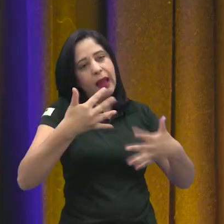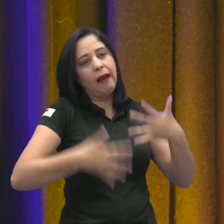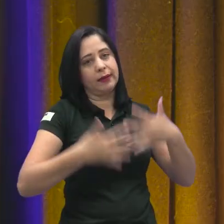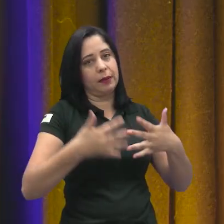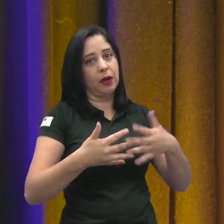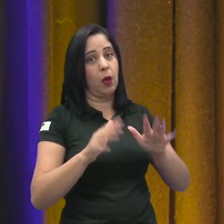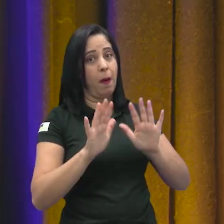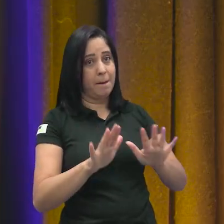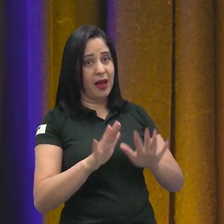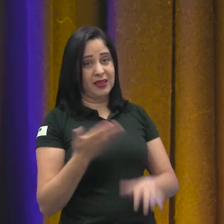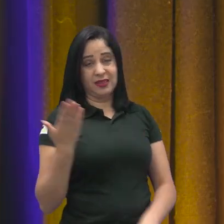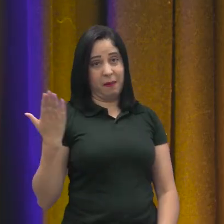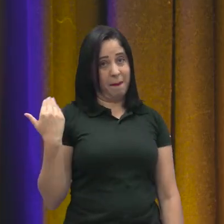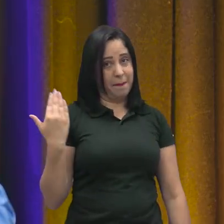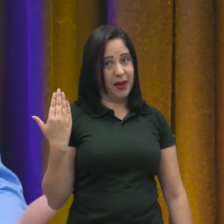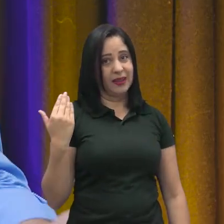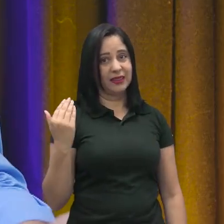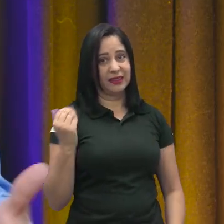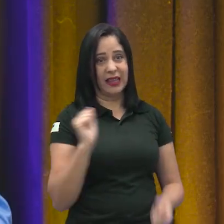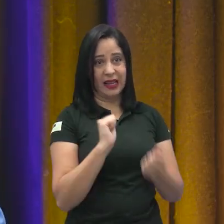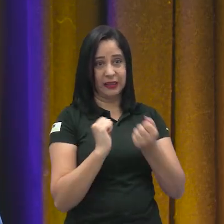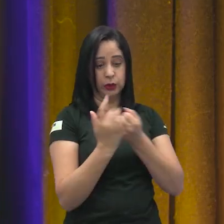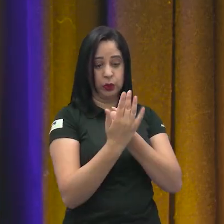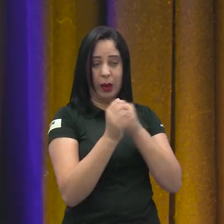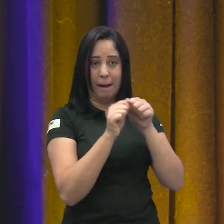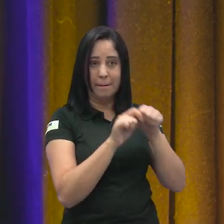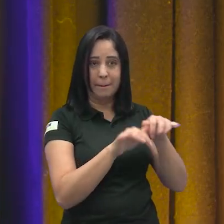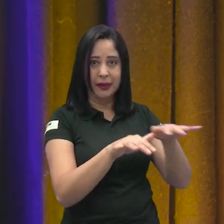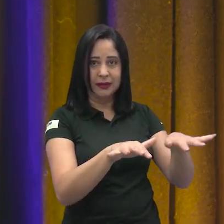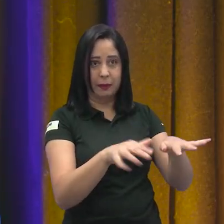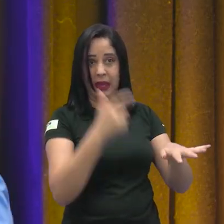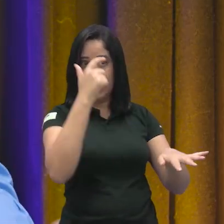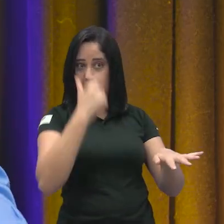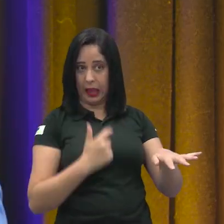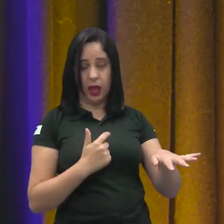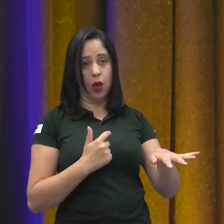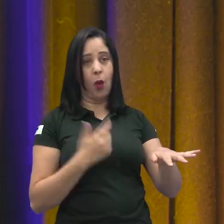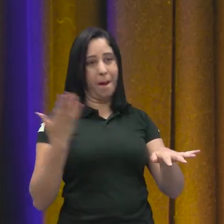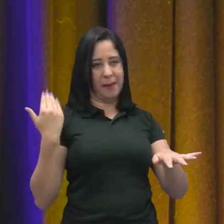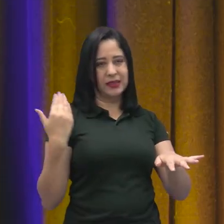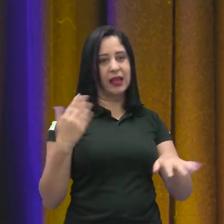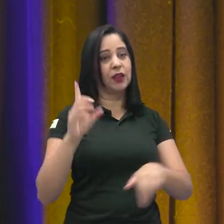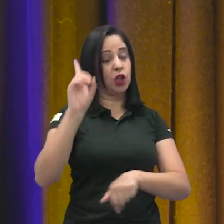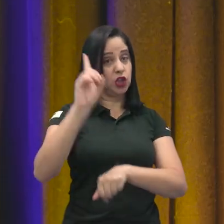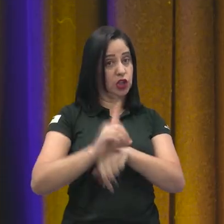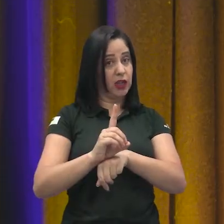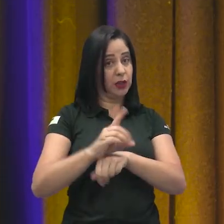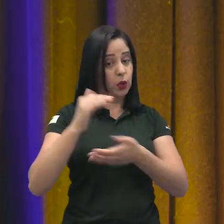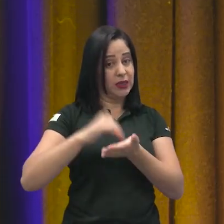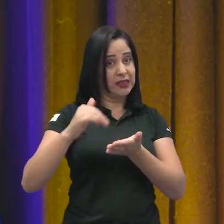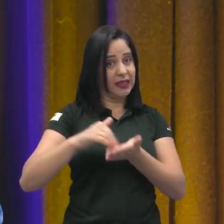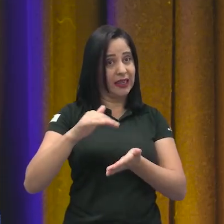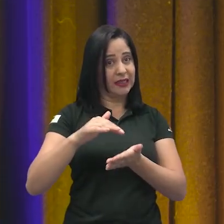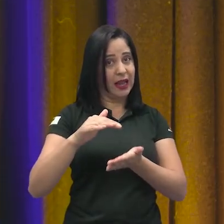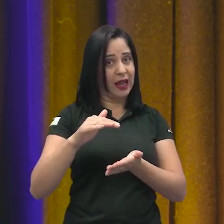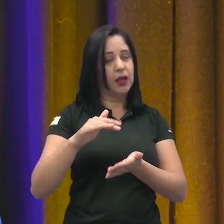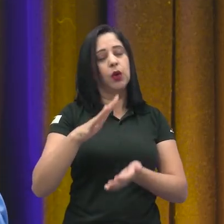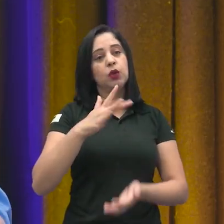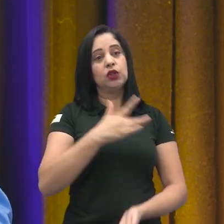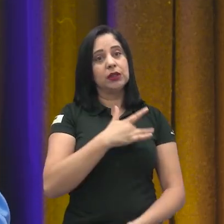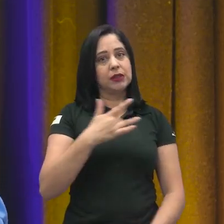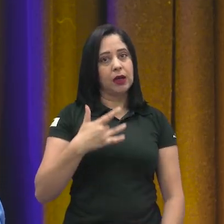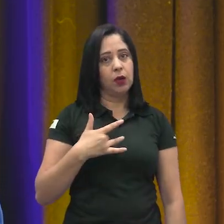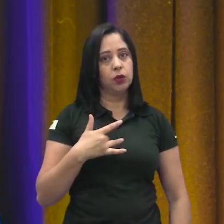a pandemia, naquela época, eu era diretor da Secretaria de Saúde, o secretário era o Dr. Danilo, e nós tínhamos que criar os mecanismos